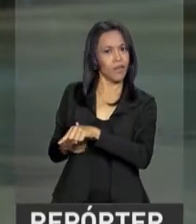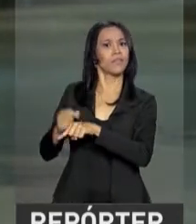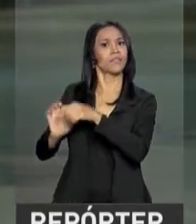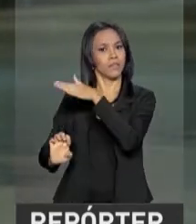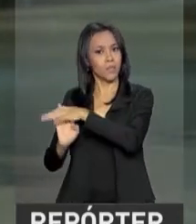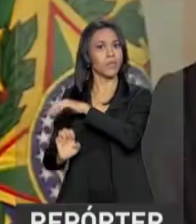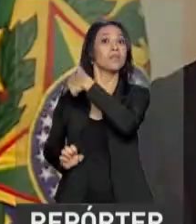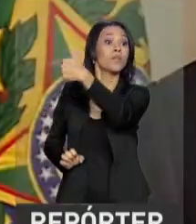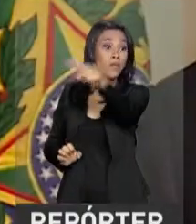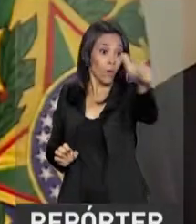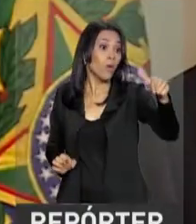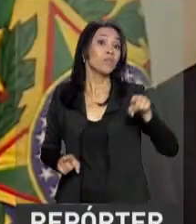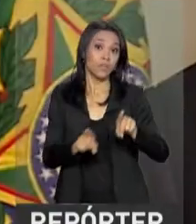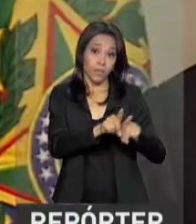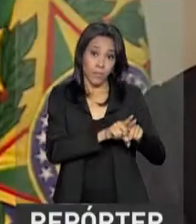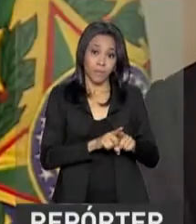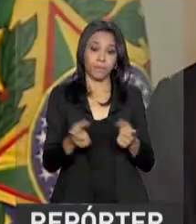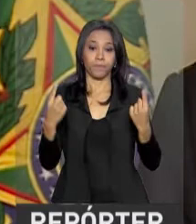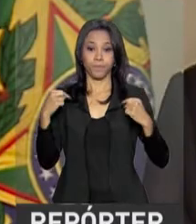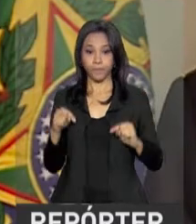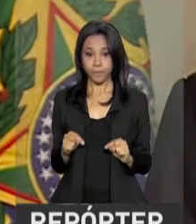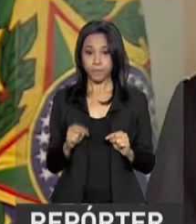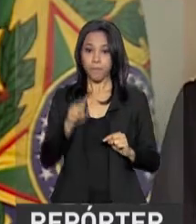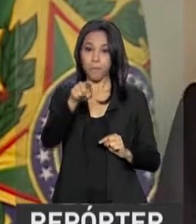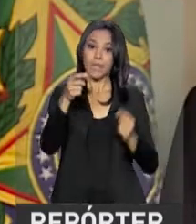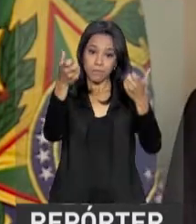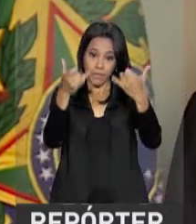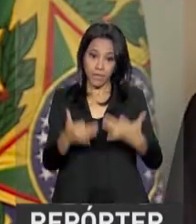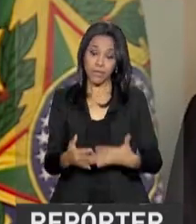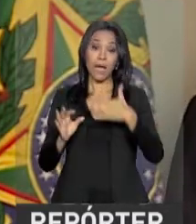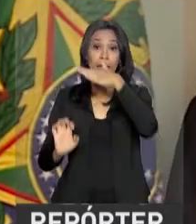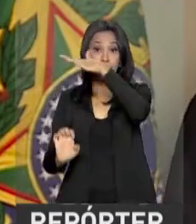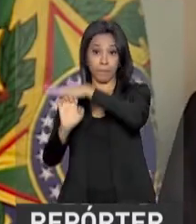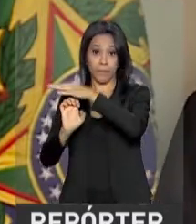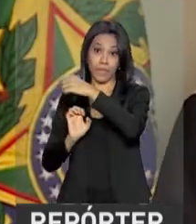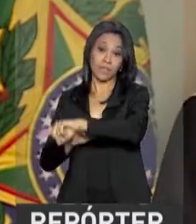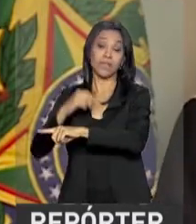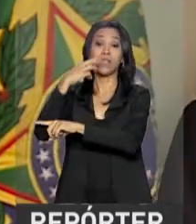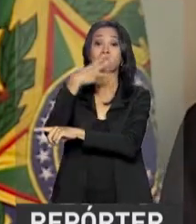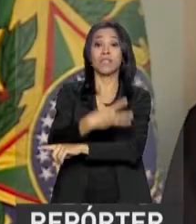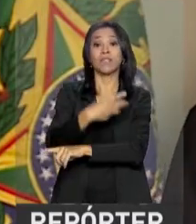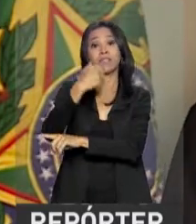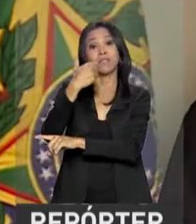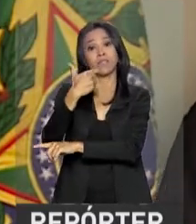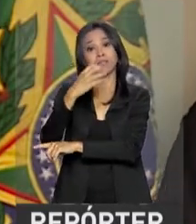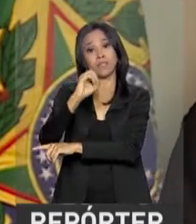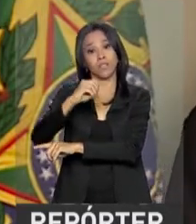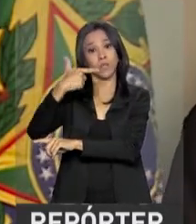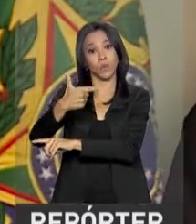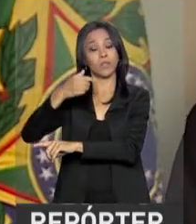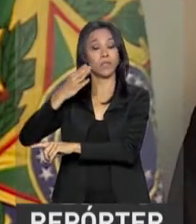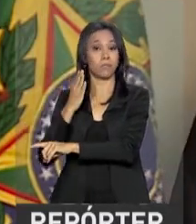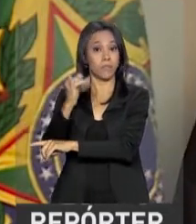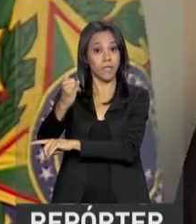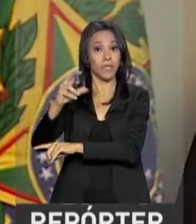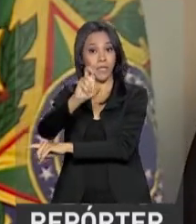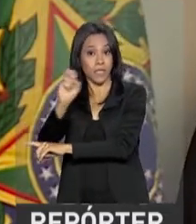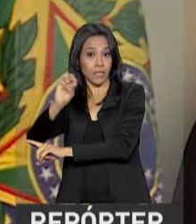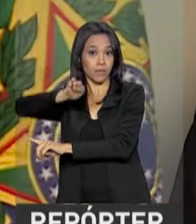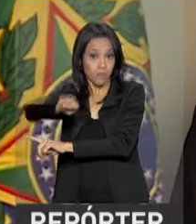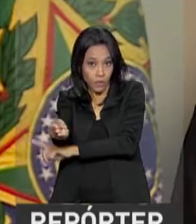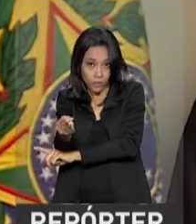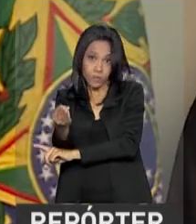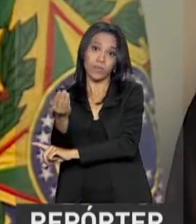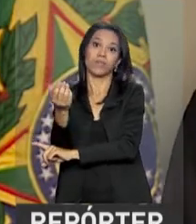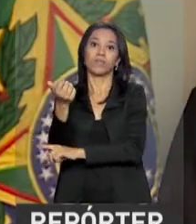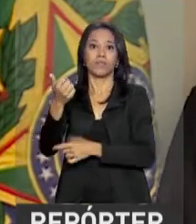públicas petrobras bateu recorde 312 bilhões e 500 milhões na cotação da bolsa de valores